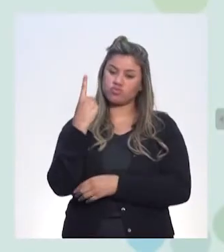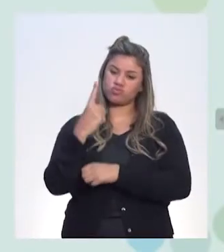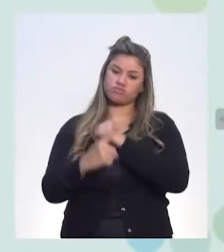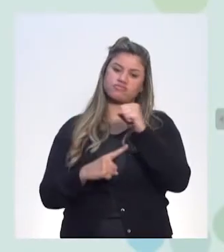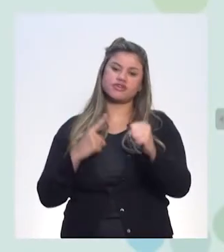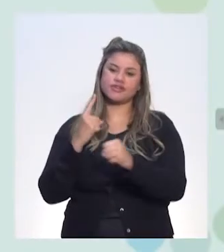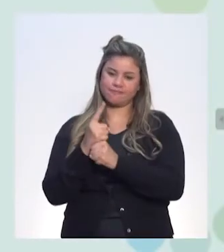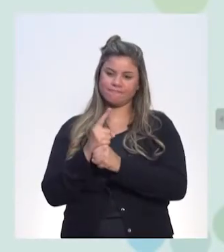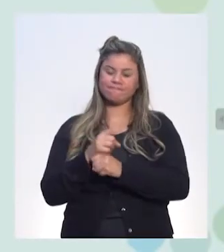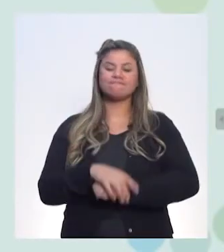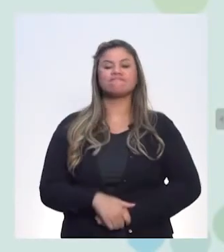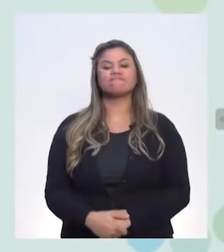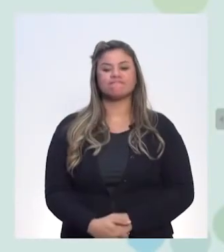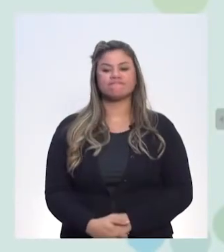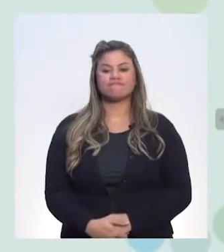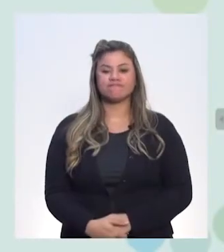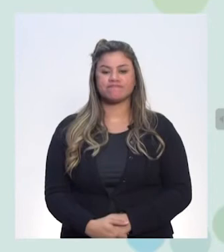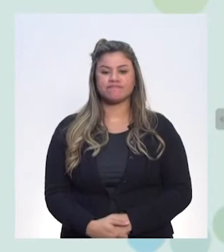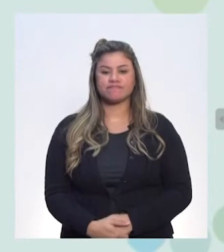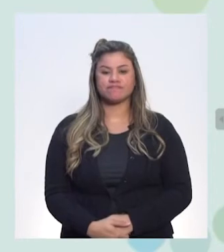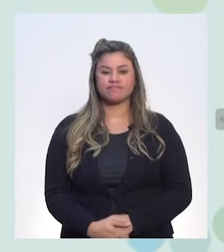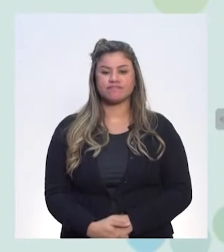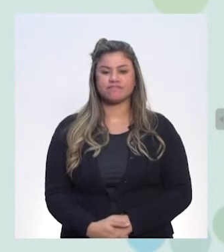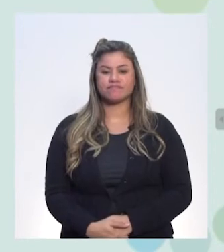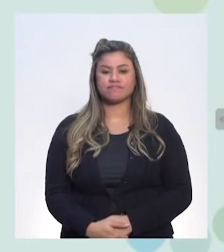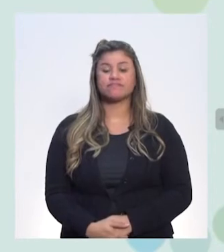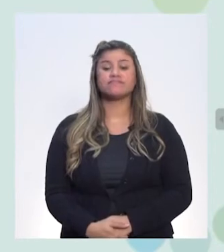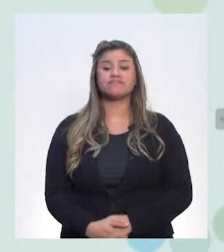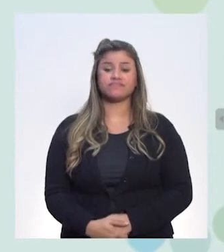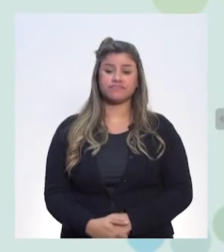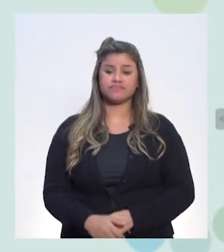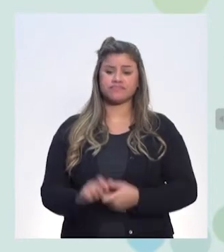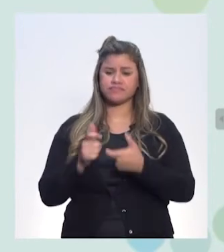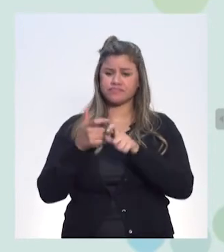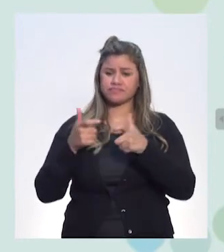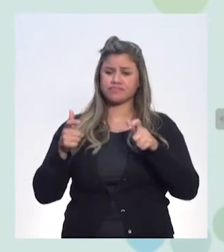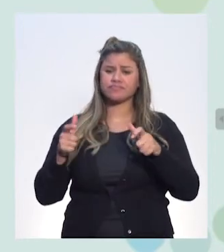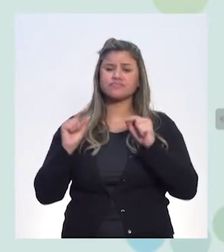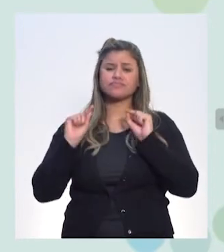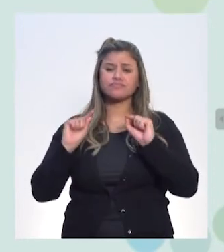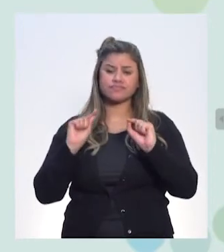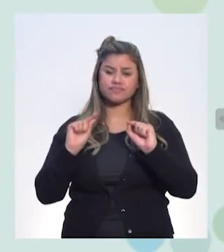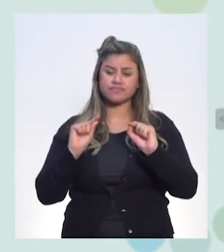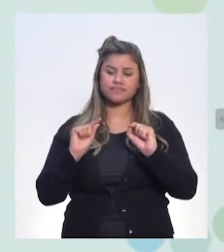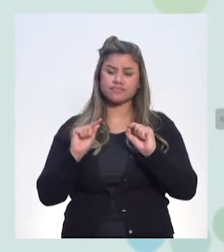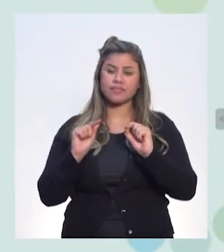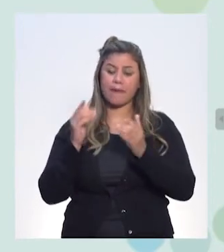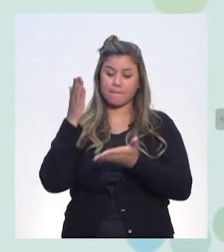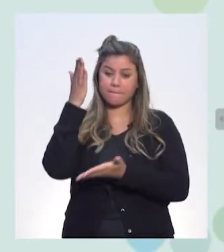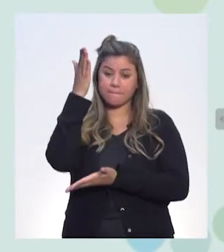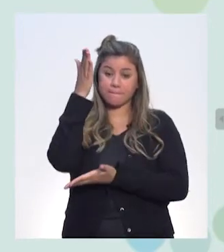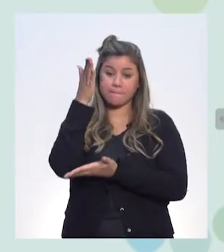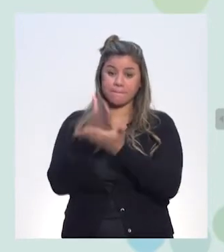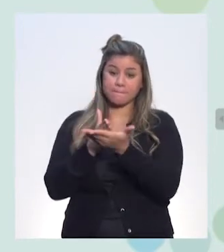ano. E a amplitude, lembra? O que a amplitude é? É a